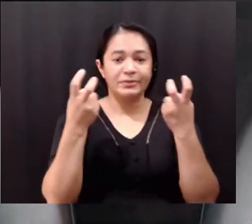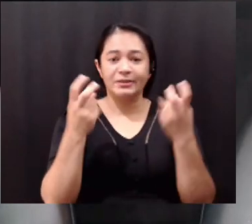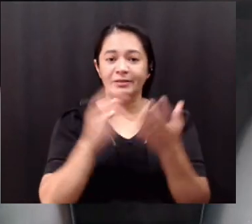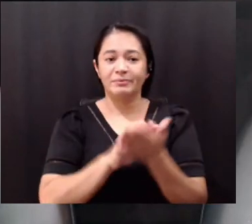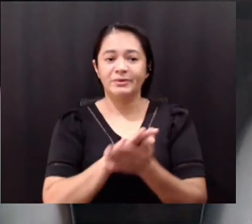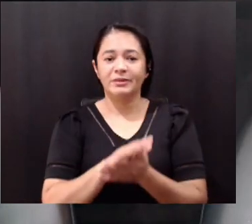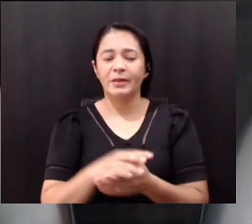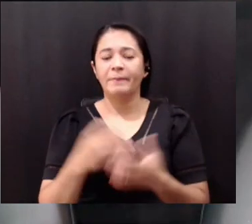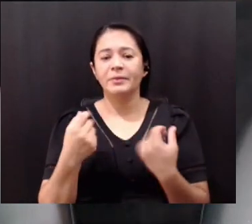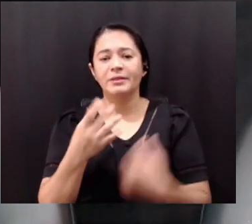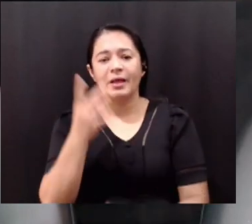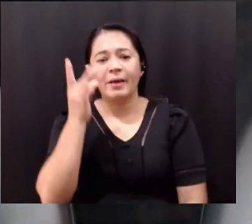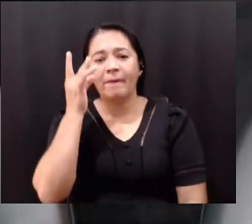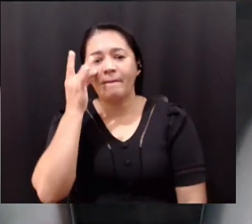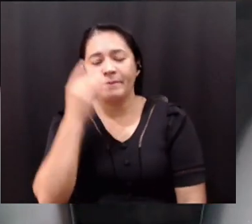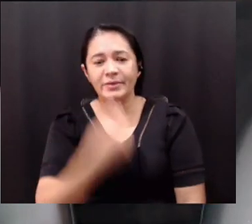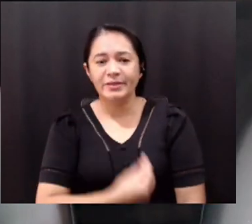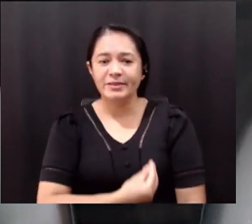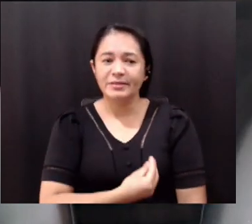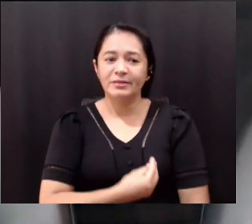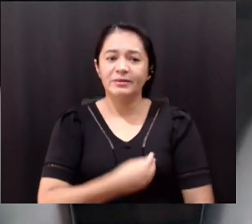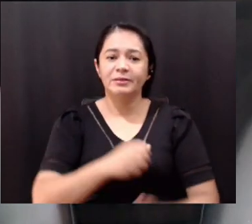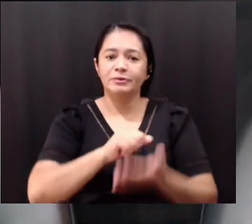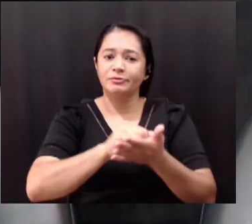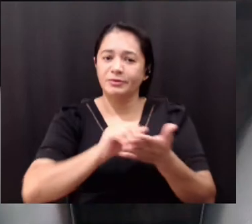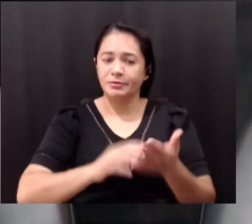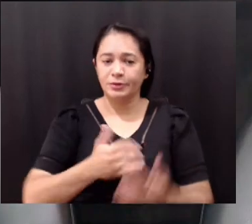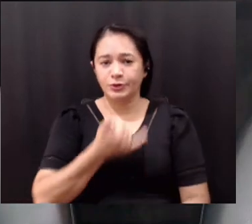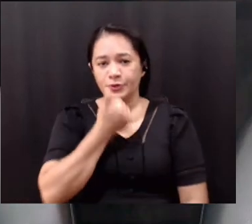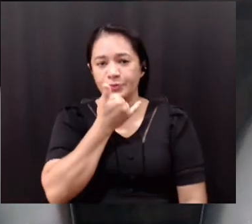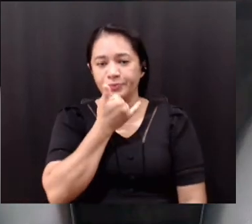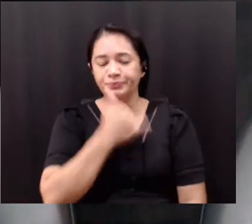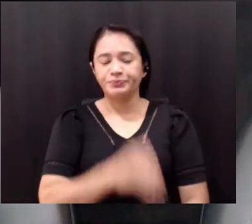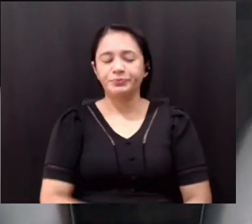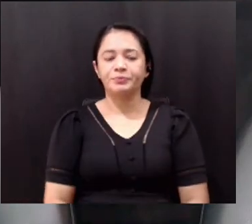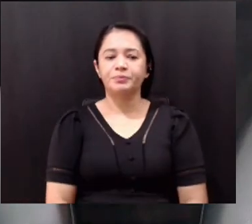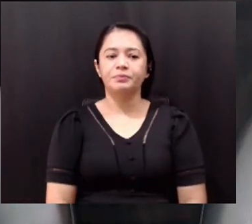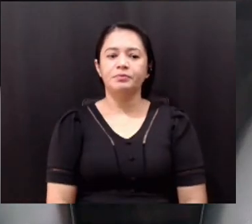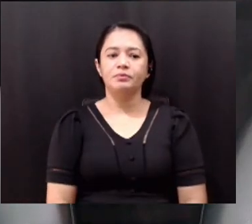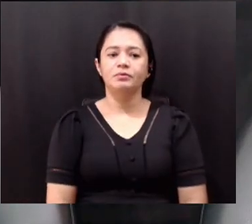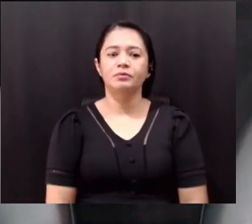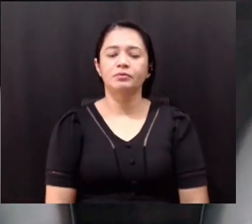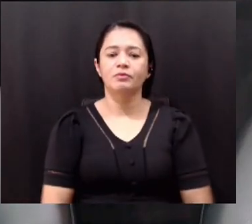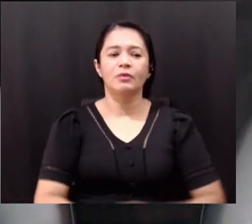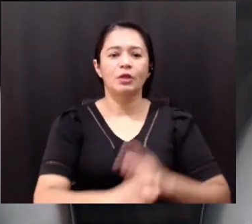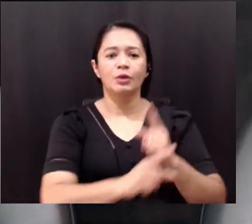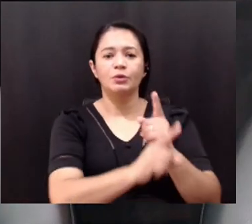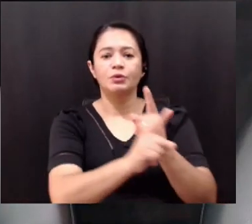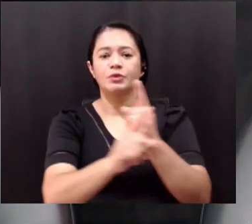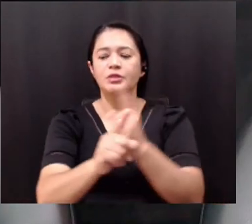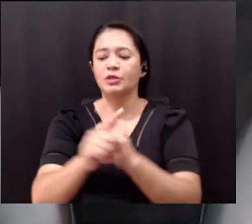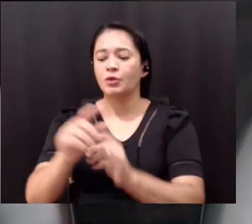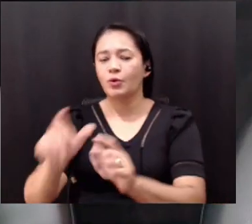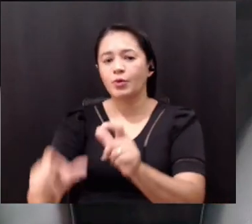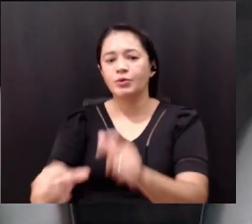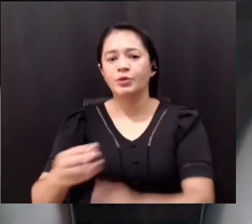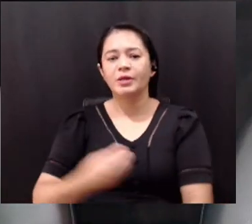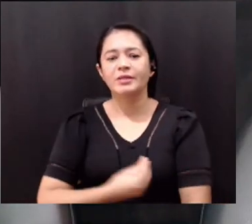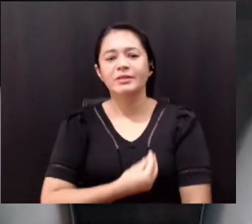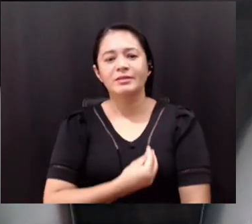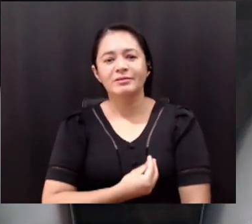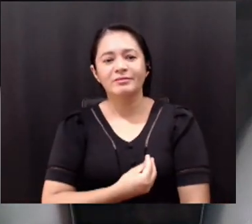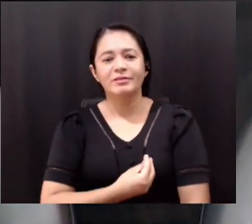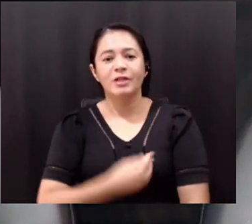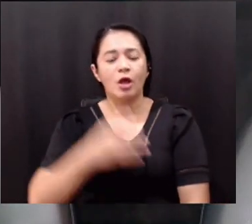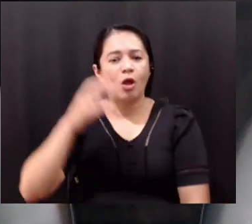nessas atividades, desculpe, nos encontros com as pessoas, conseguir ouvir, conseguir